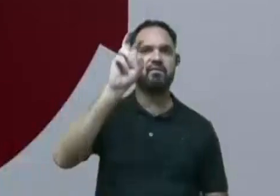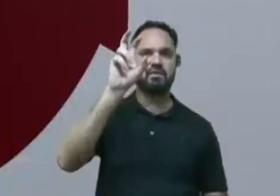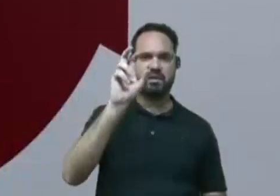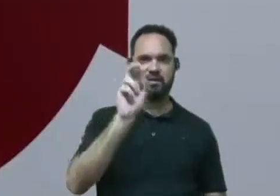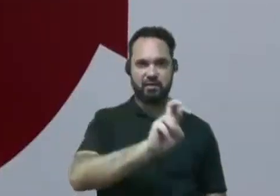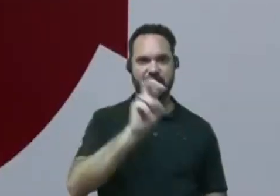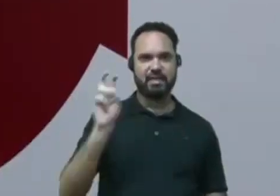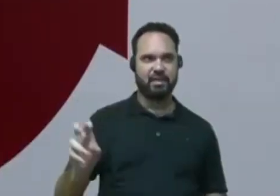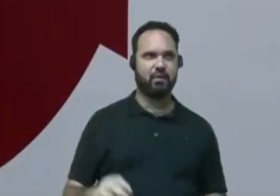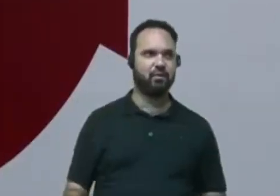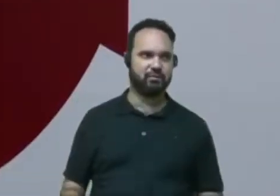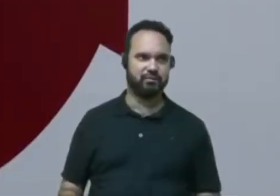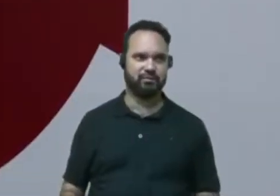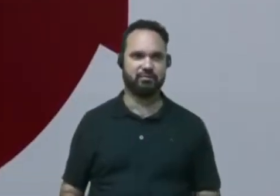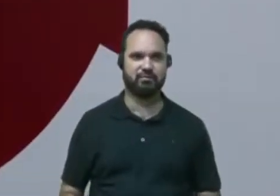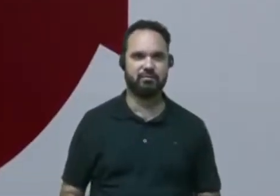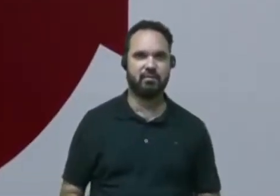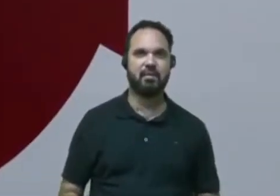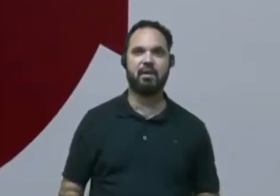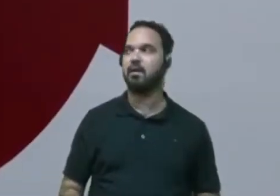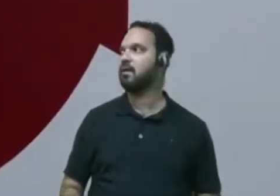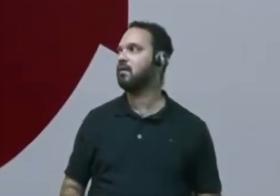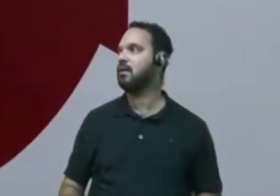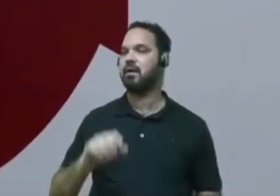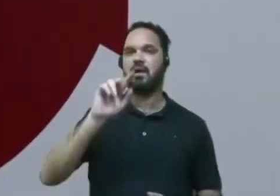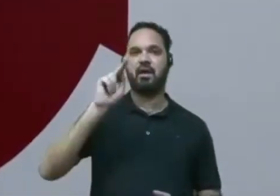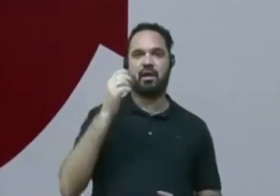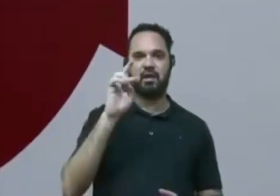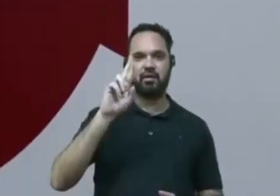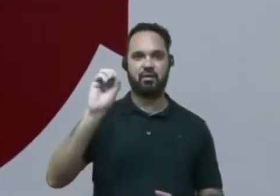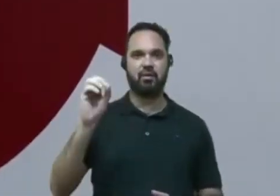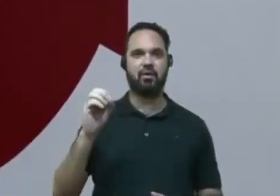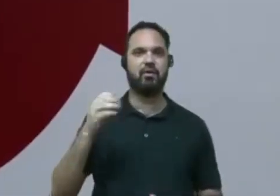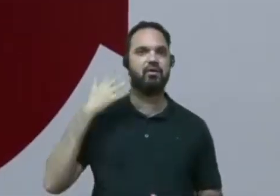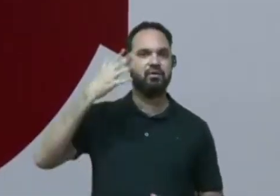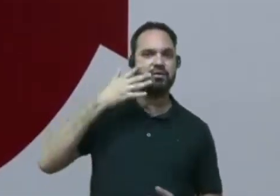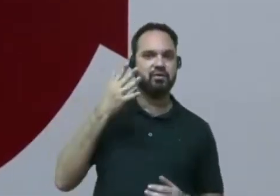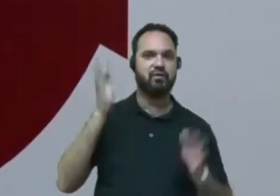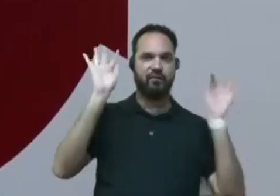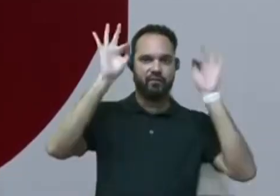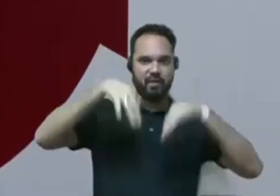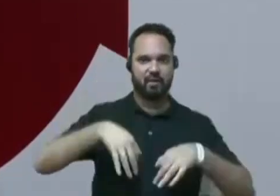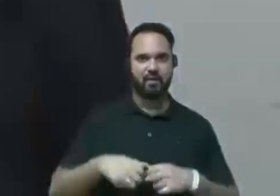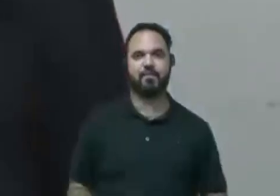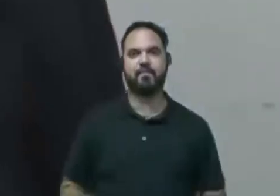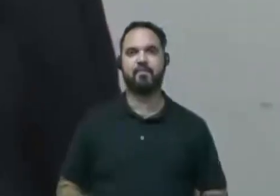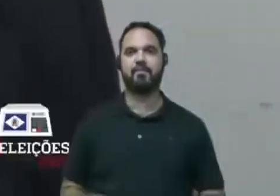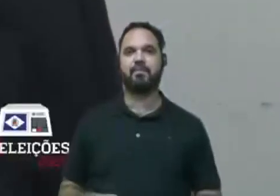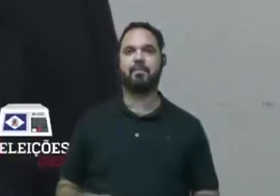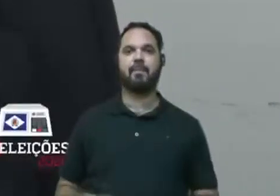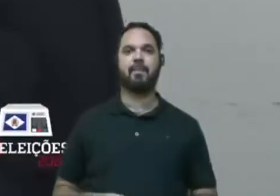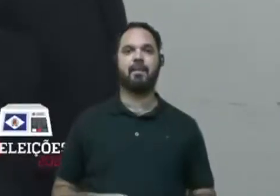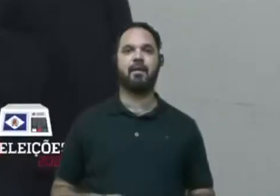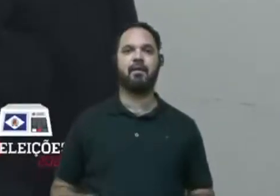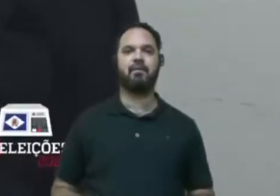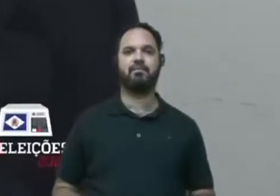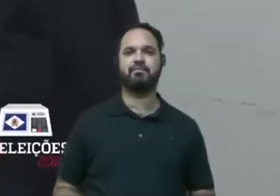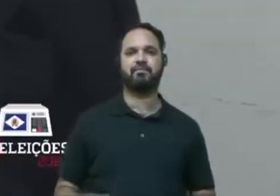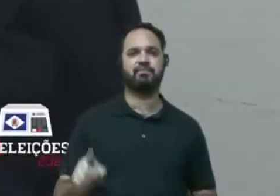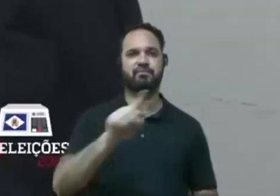dá tempo esgotado agora o candidato tentou Tomazini tem um minuto para fazer suas considerações finais por favor candidato não